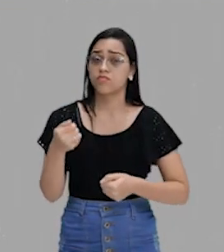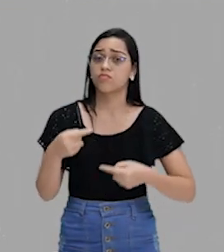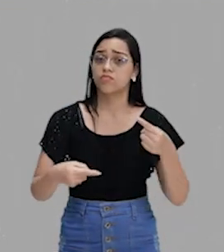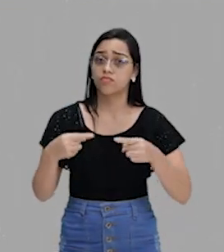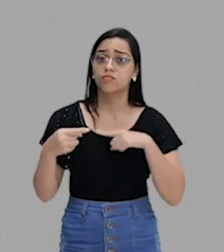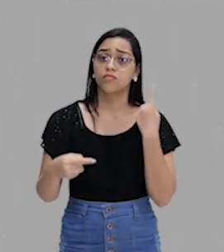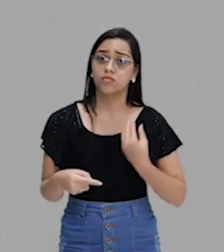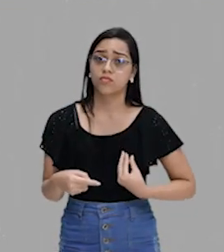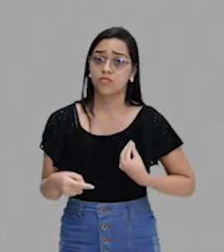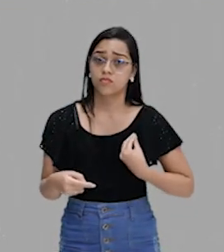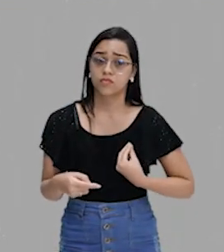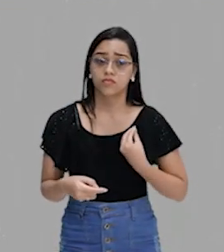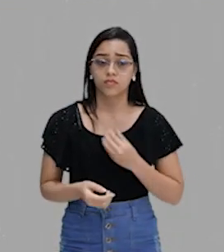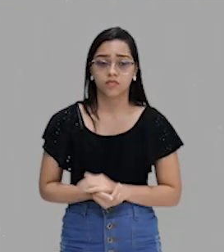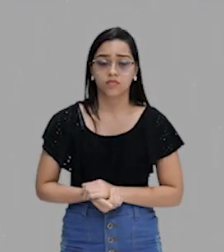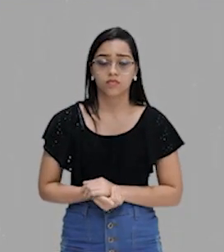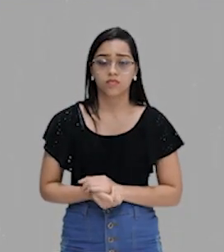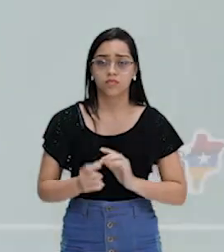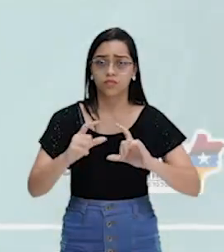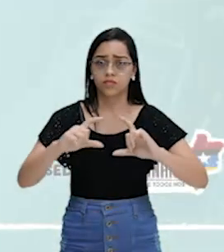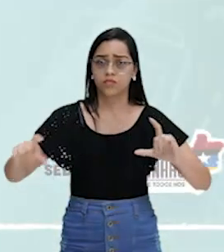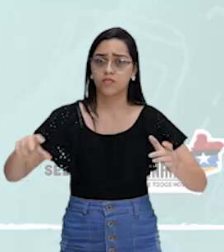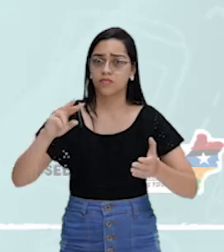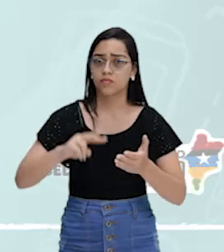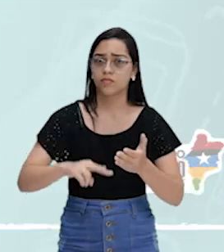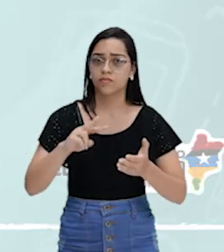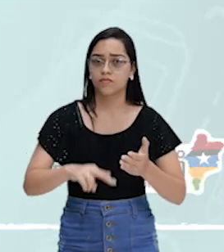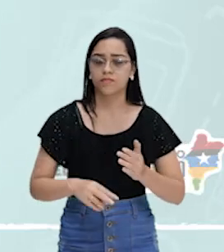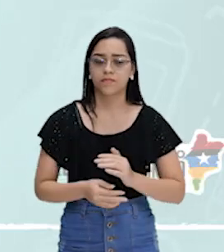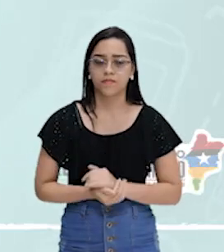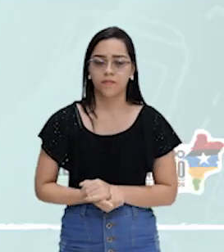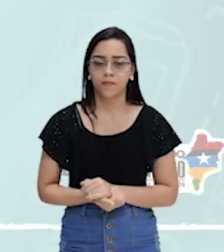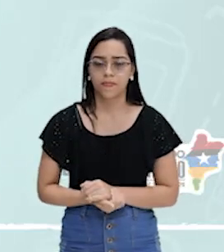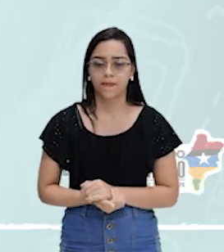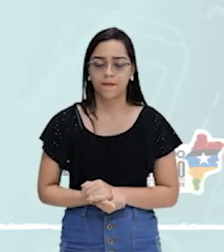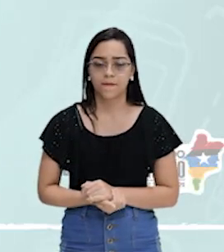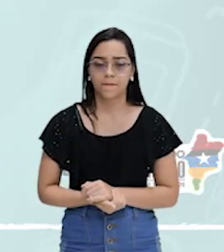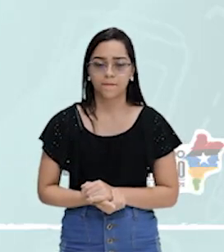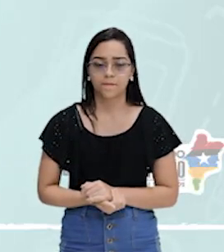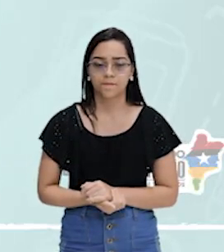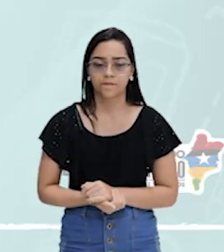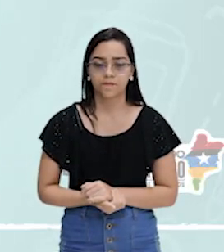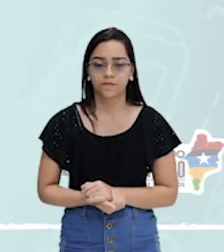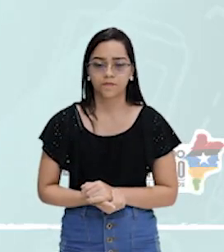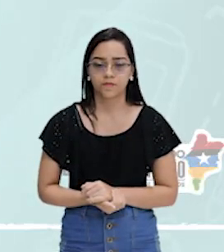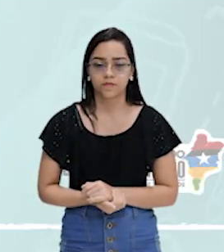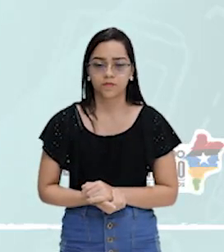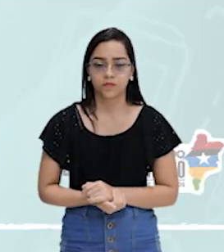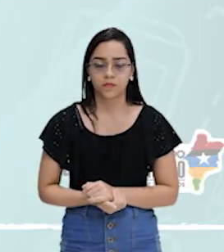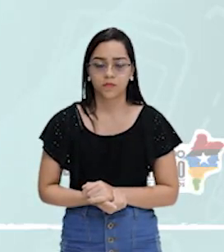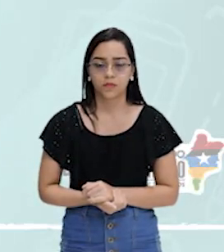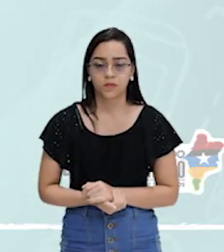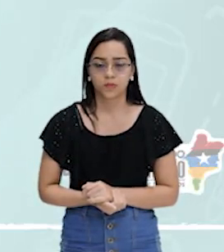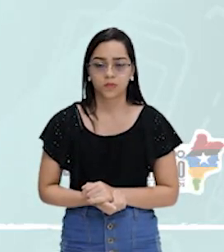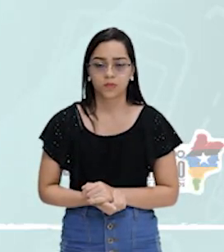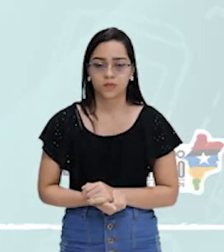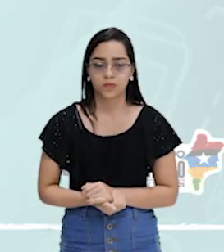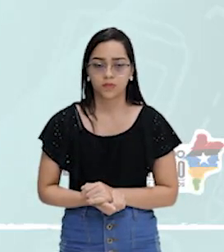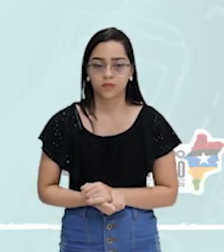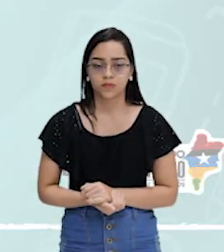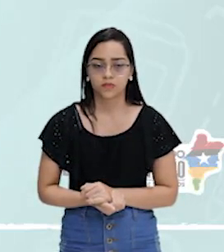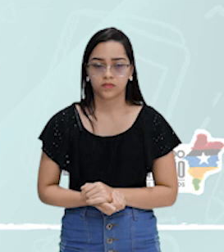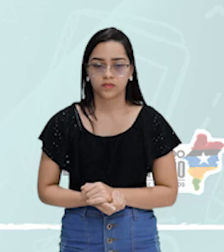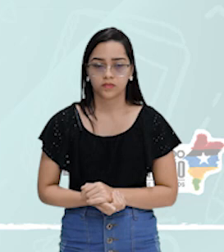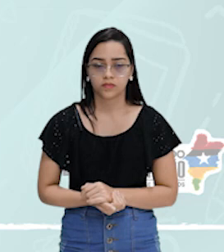conturbado que nós estamos vivendo. Ainda, leiam aí, ó. Essa teoria influenciou a estética naturalista, eu já falei, e afirmando,